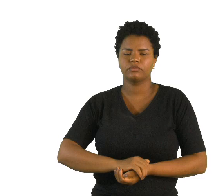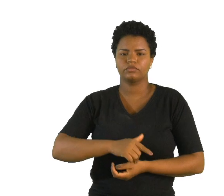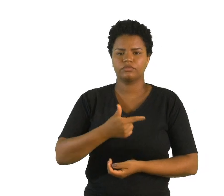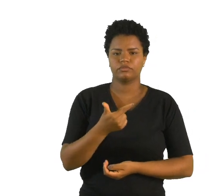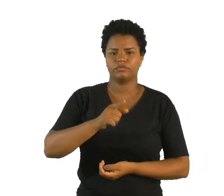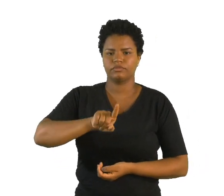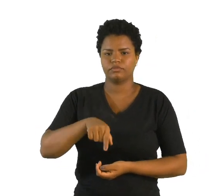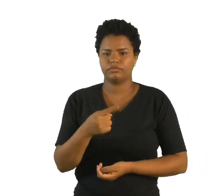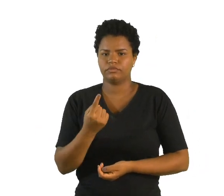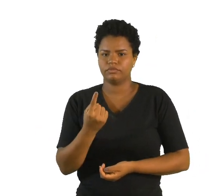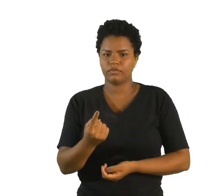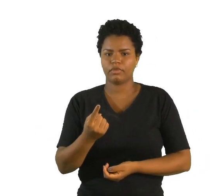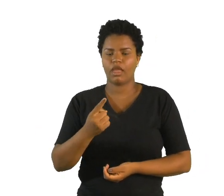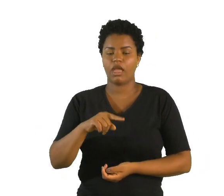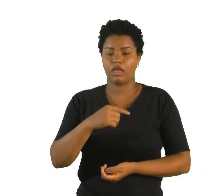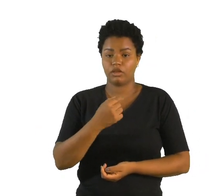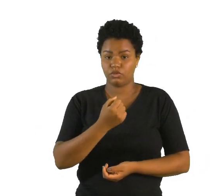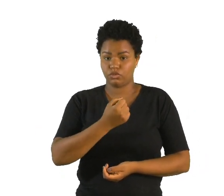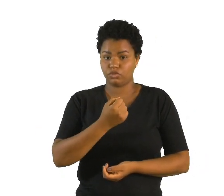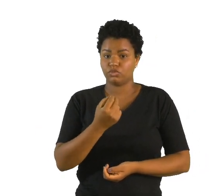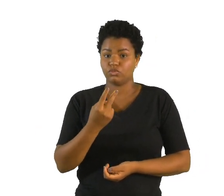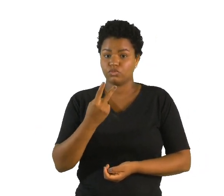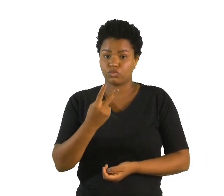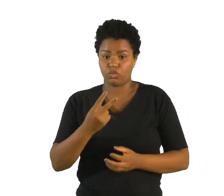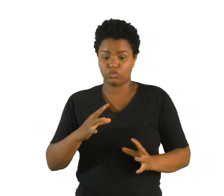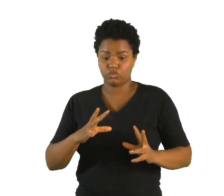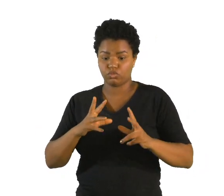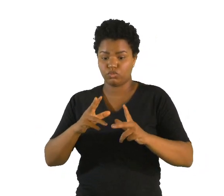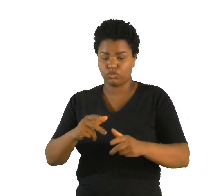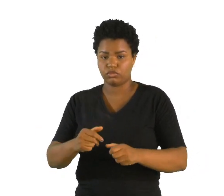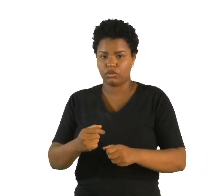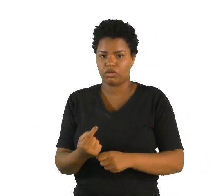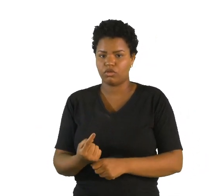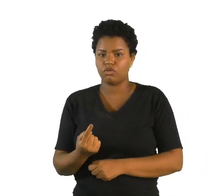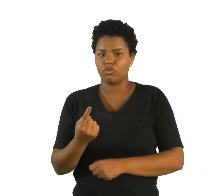coisa que 2 inteiros e 1 décimos.